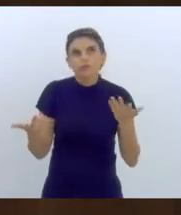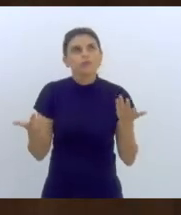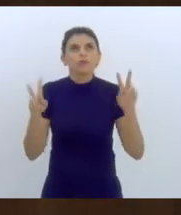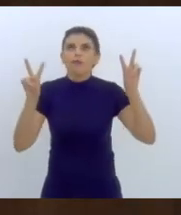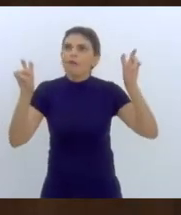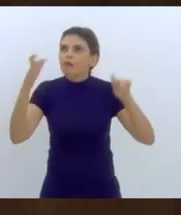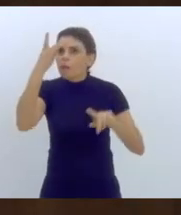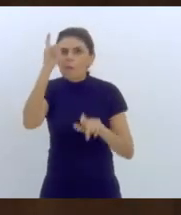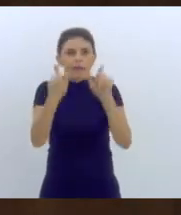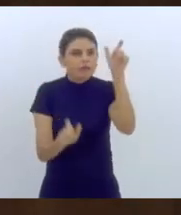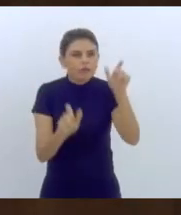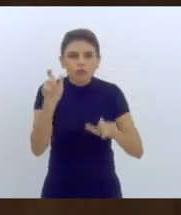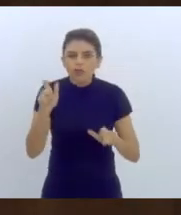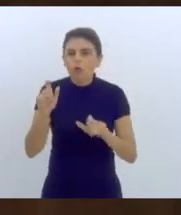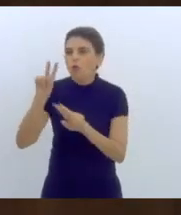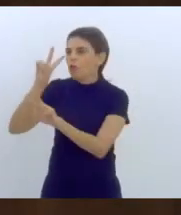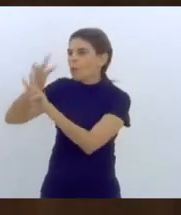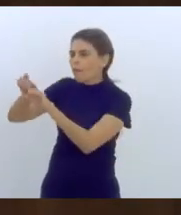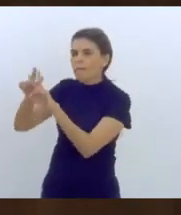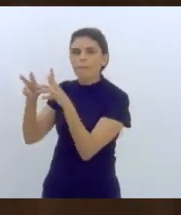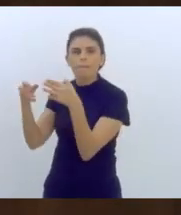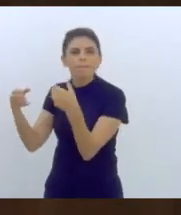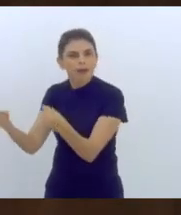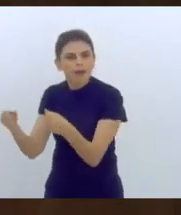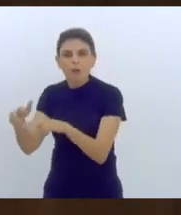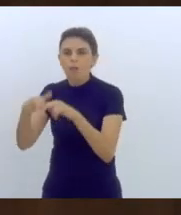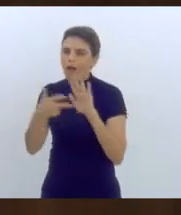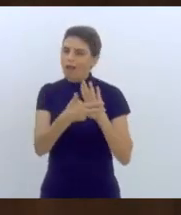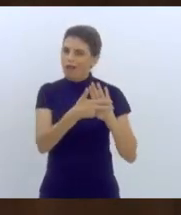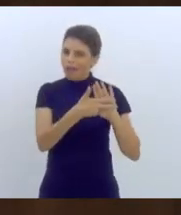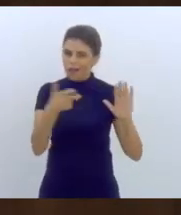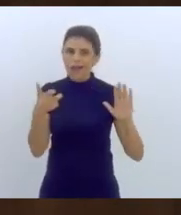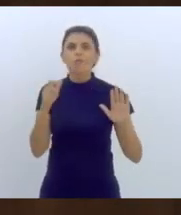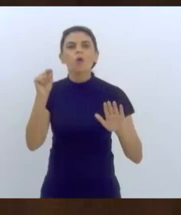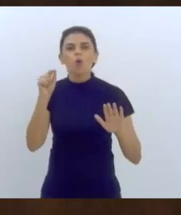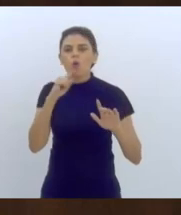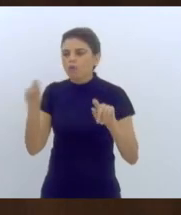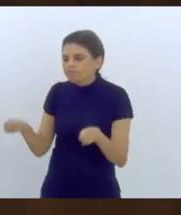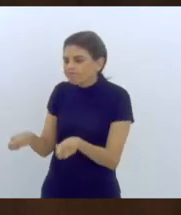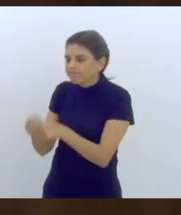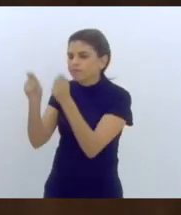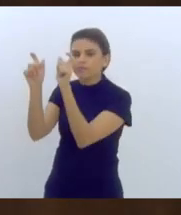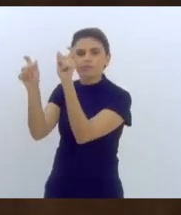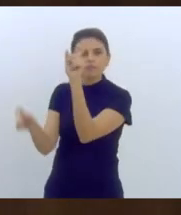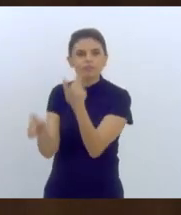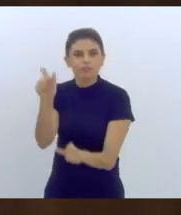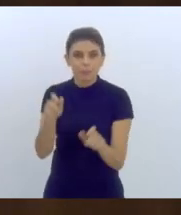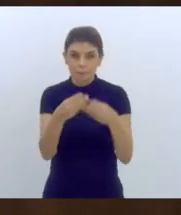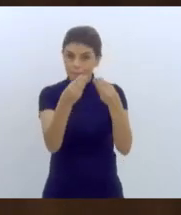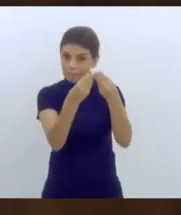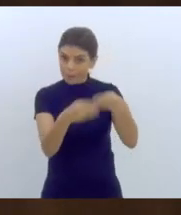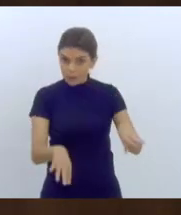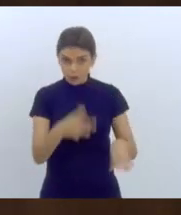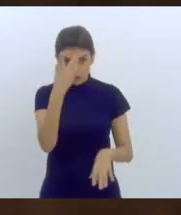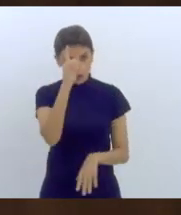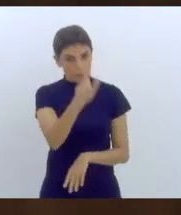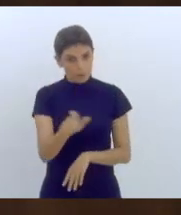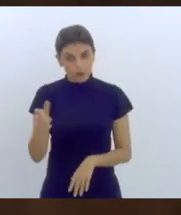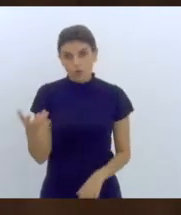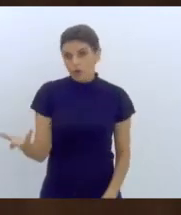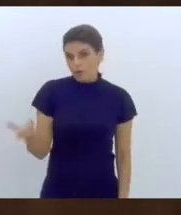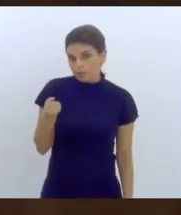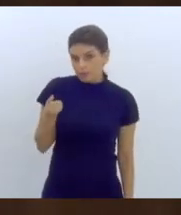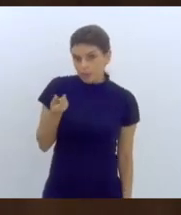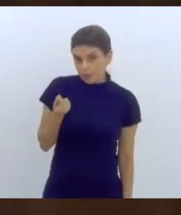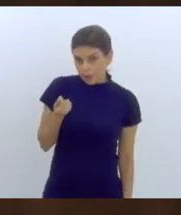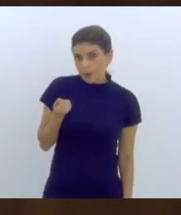de pessoas que vêm sendo presas por conta desse crime, que é de lesar os aposentados. Então, eu